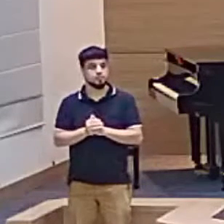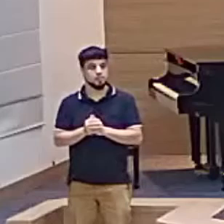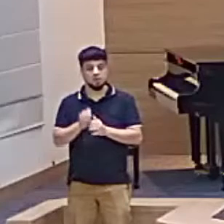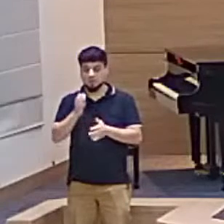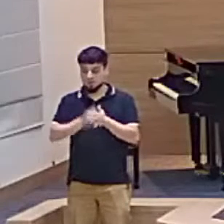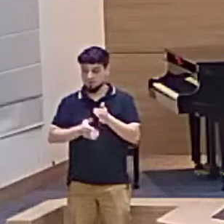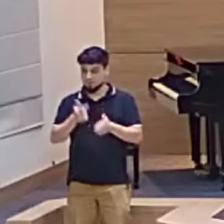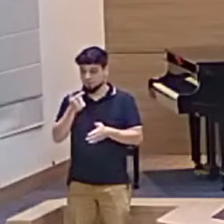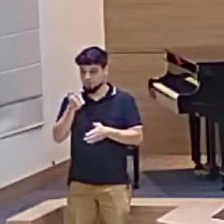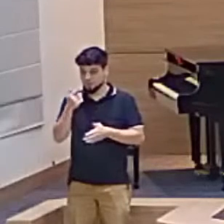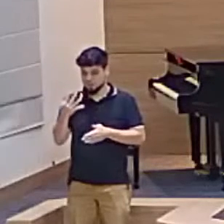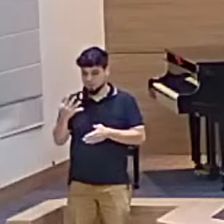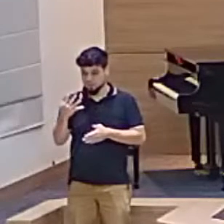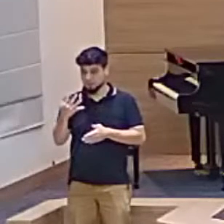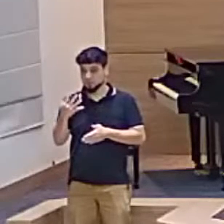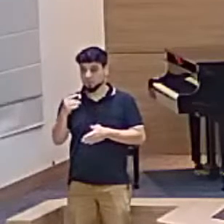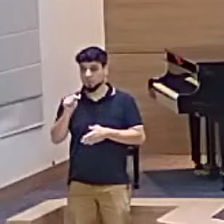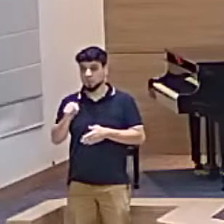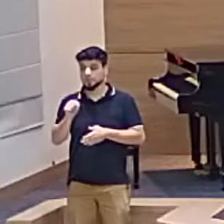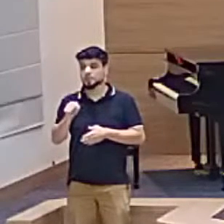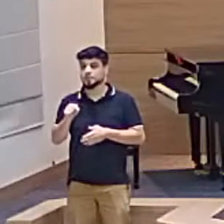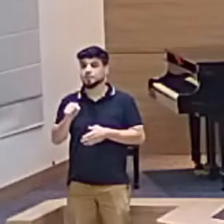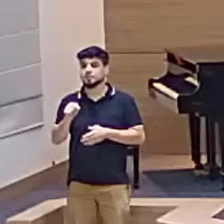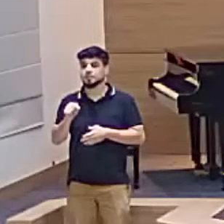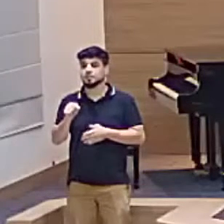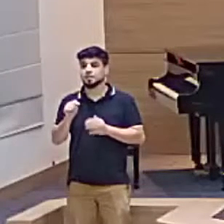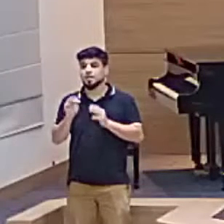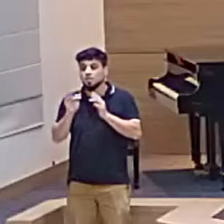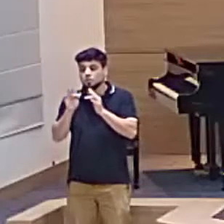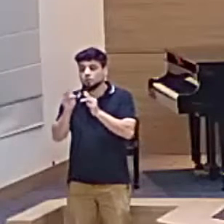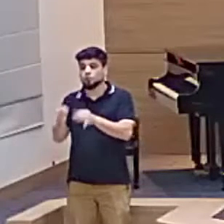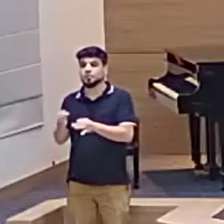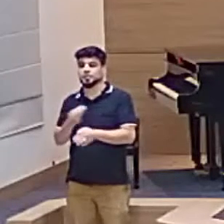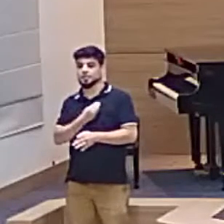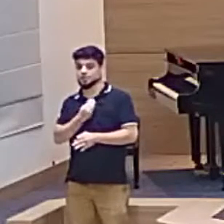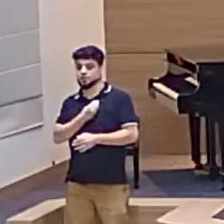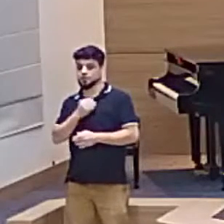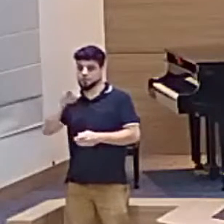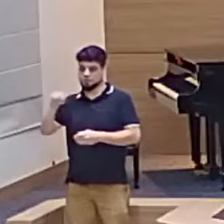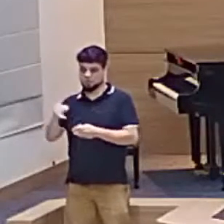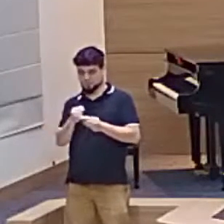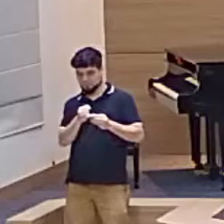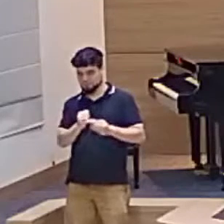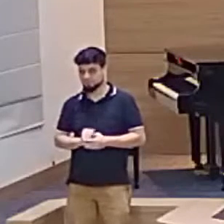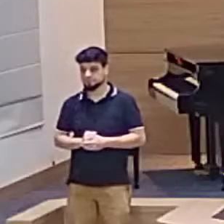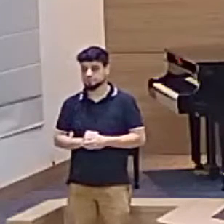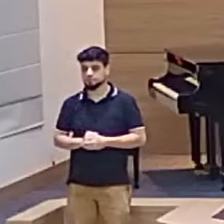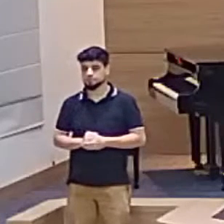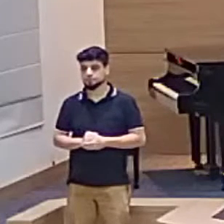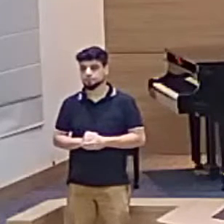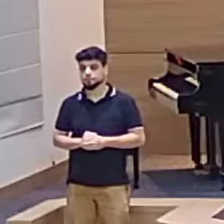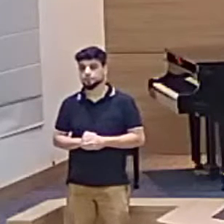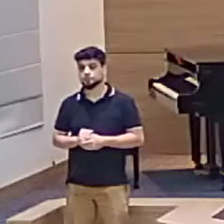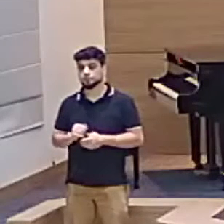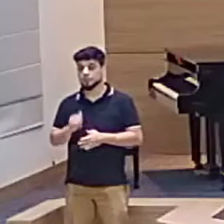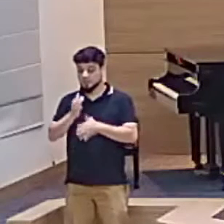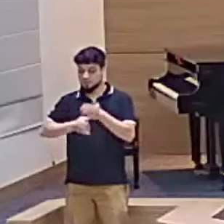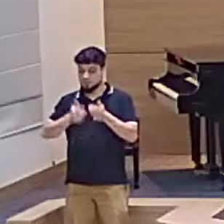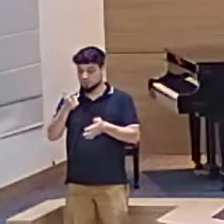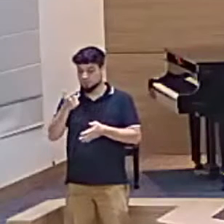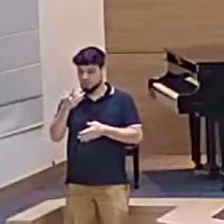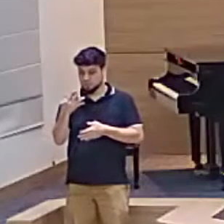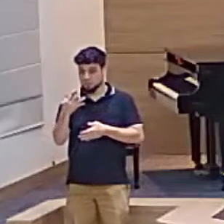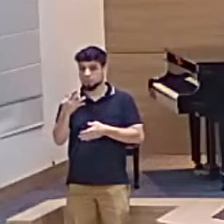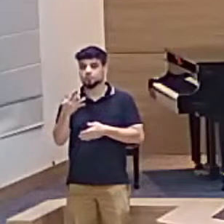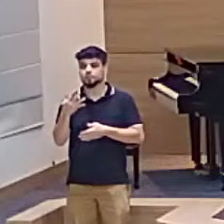momento as últimas palavras os últimos instantes da vida de Josué e no Capítulo 24 é muito interessante